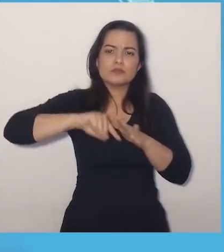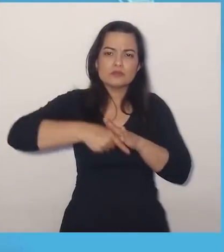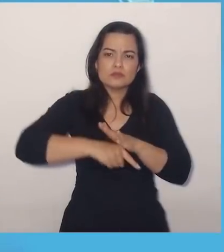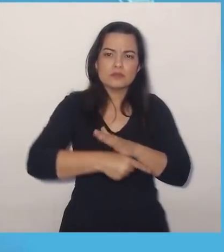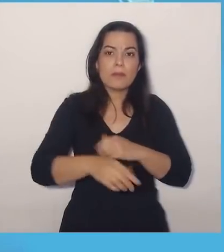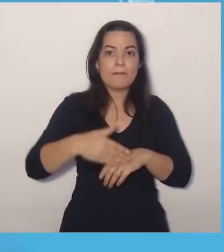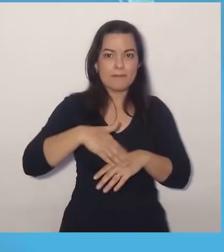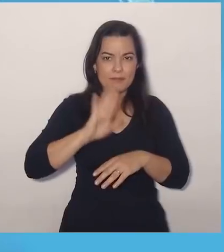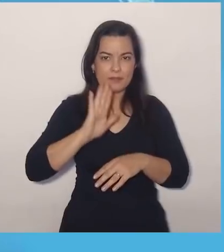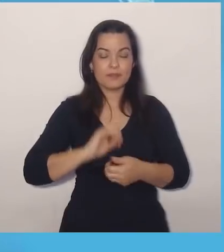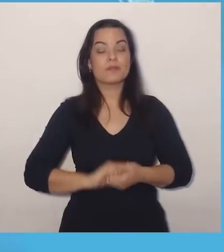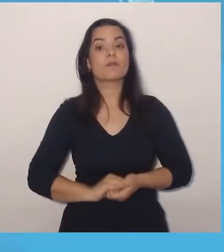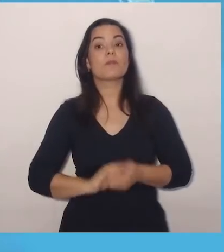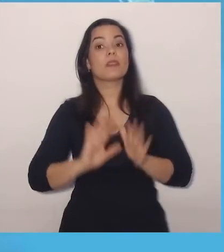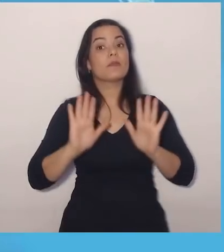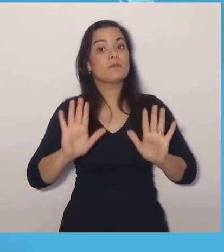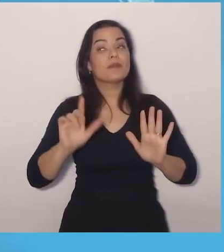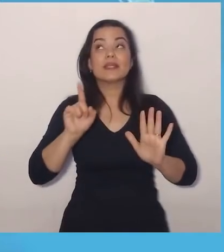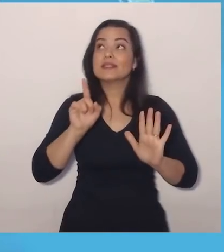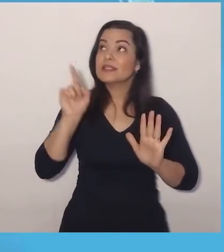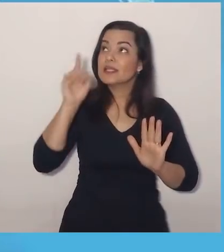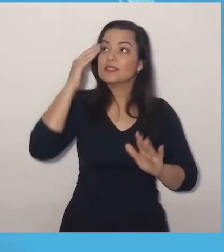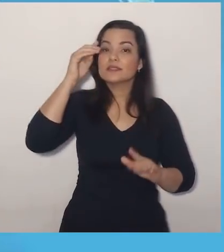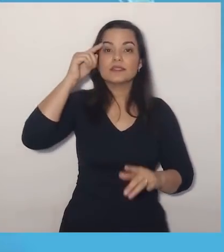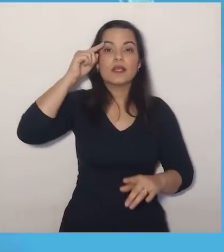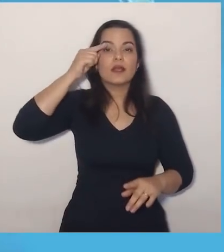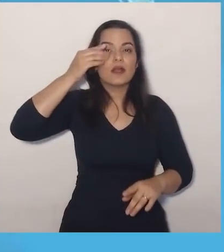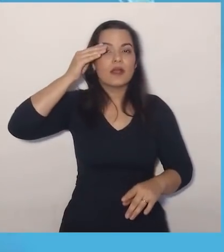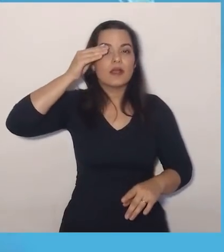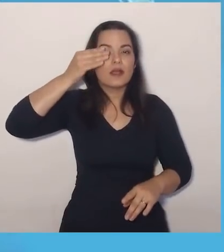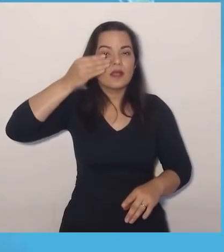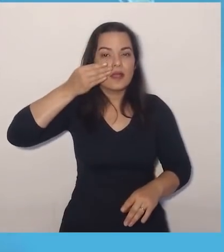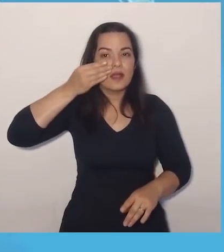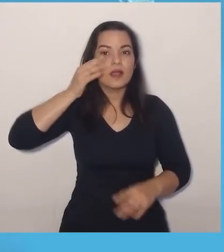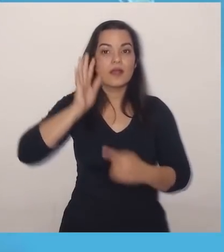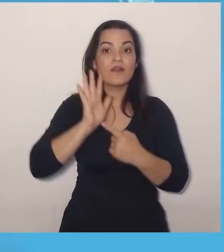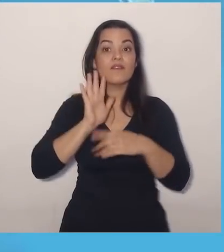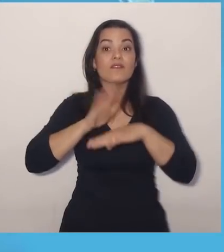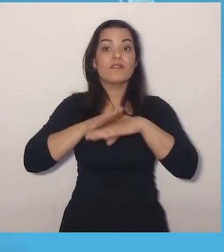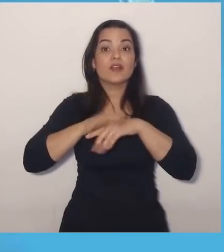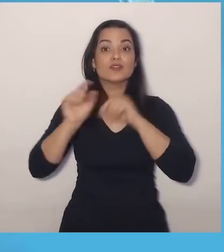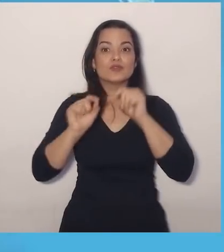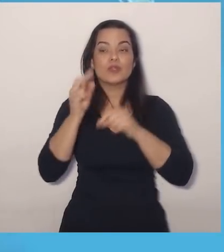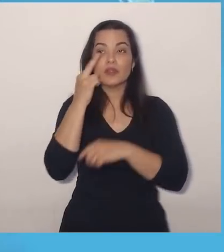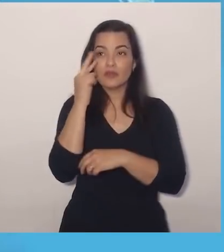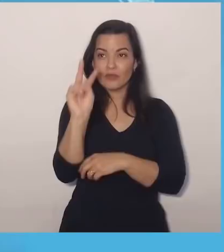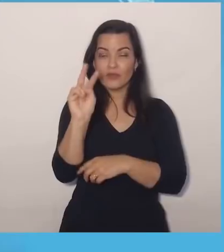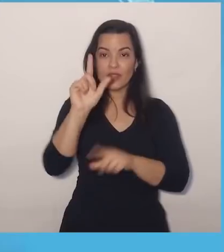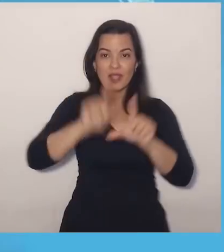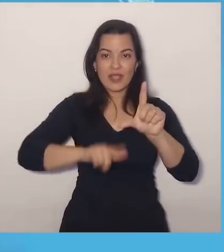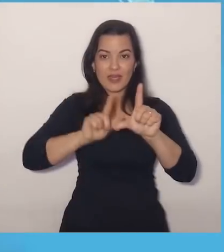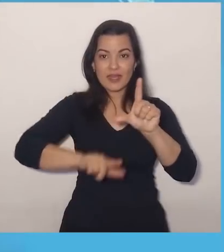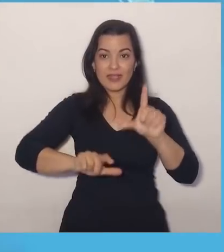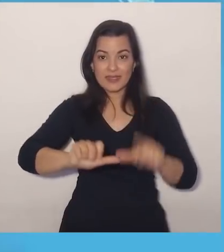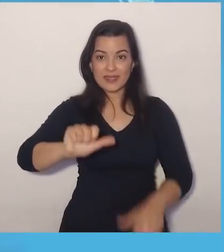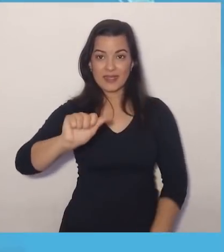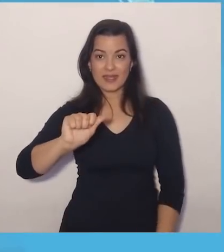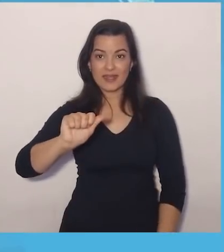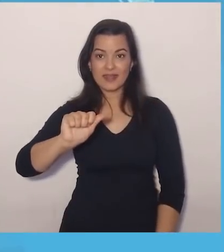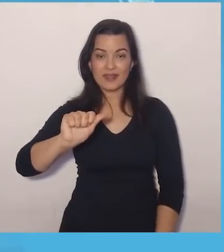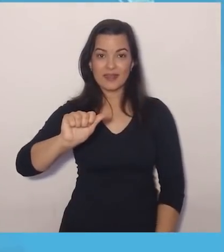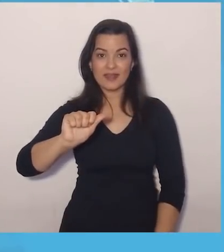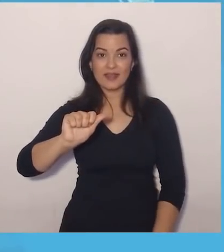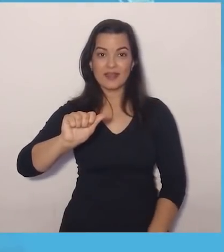outros momentos, tá? Mas essa lente, olha o que ela tá fazendo. Ela tá enxergando a letra A e lá